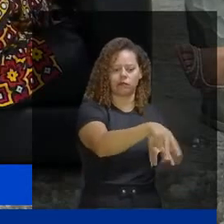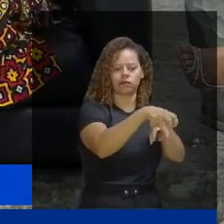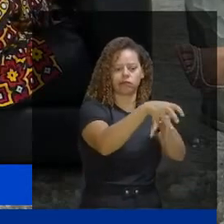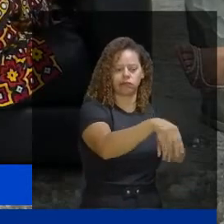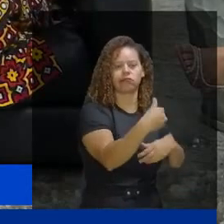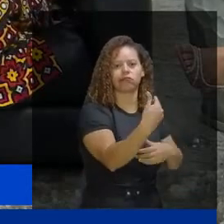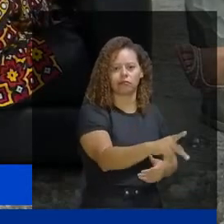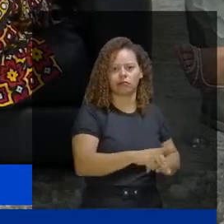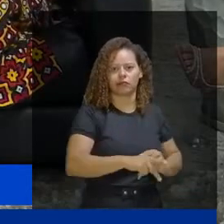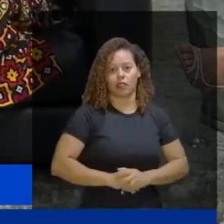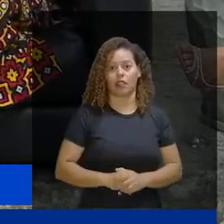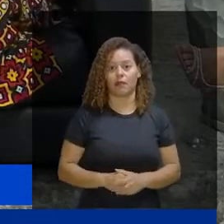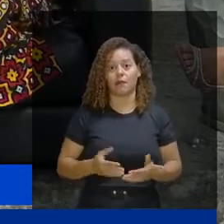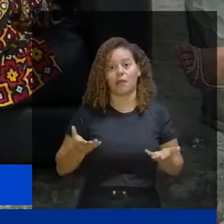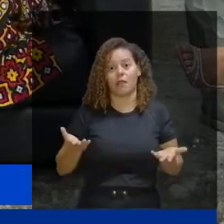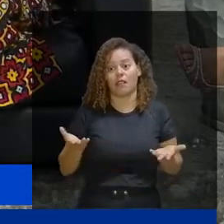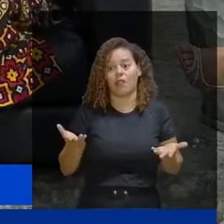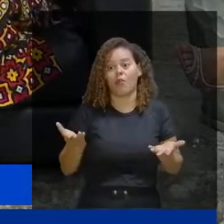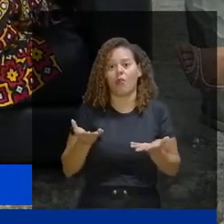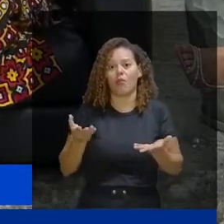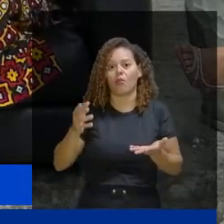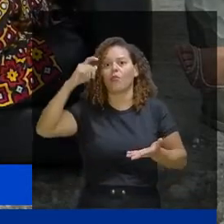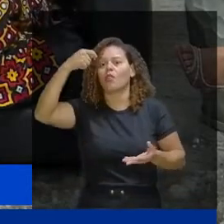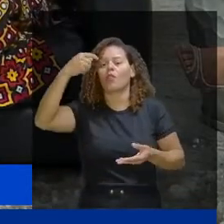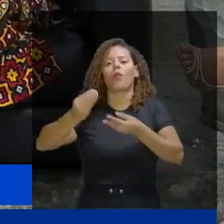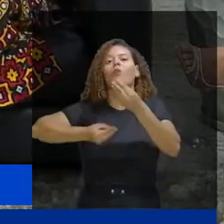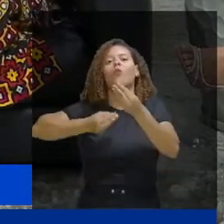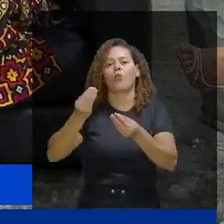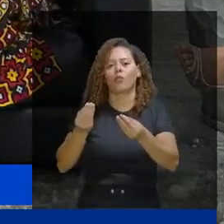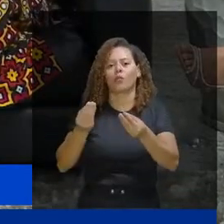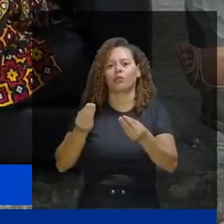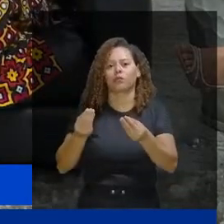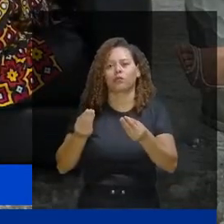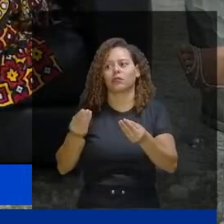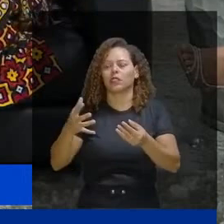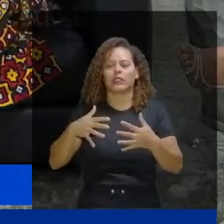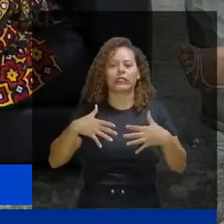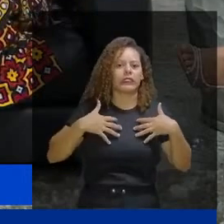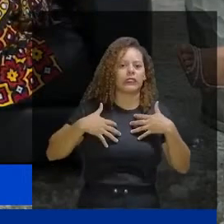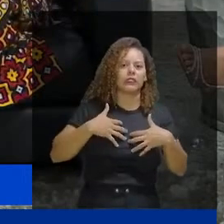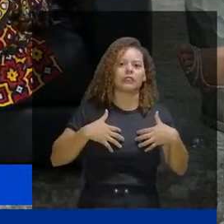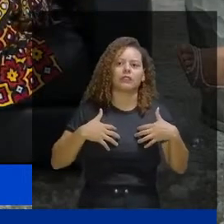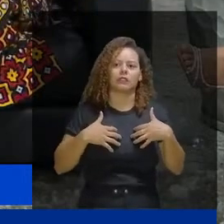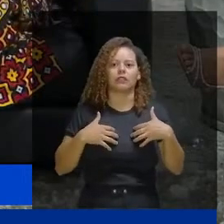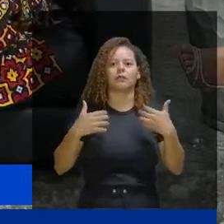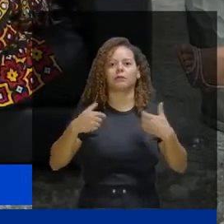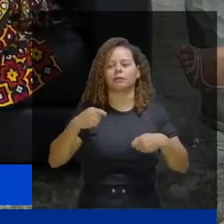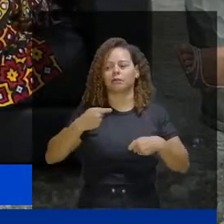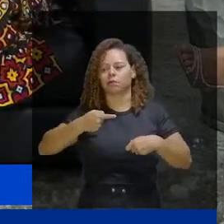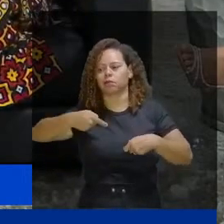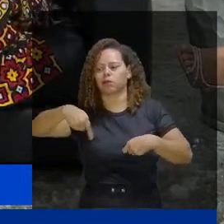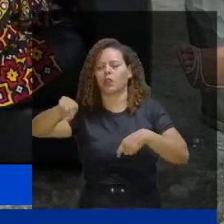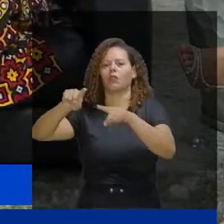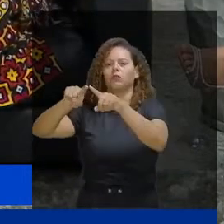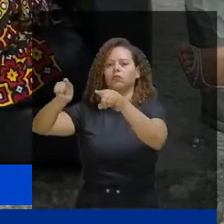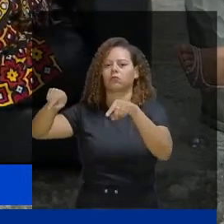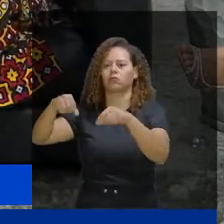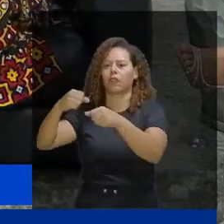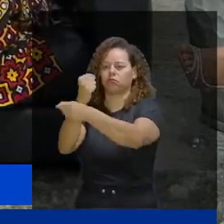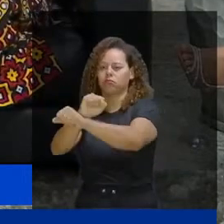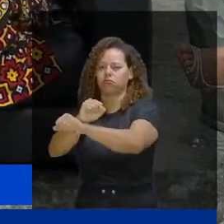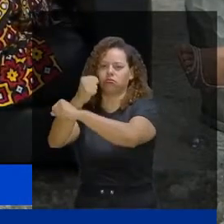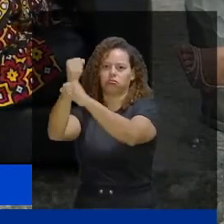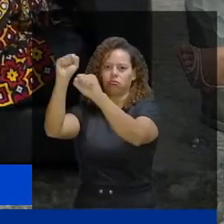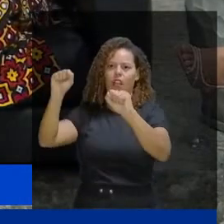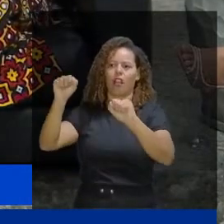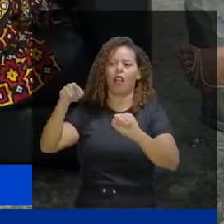em quilombos. Essa é a origem de toda a violência que o Brasil enfrenta. Aliás, não só o